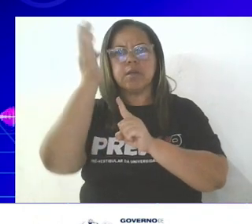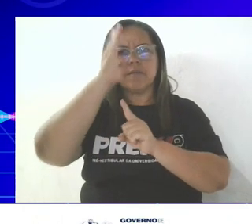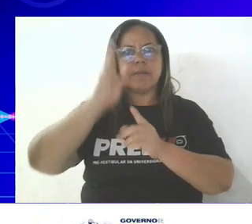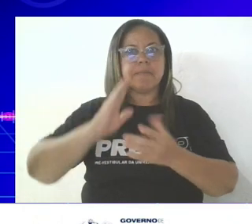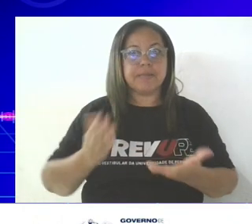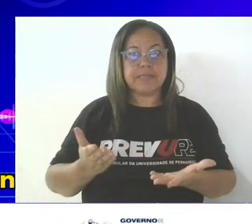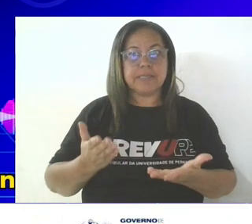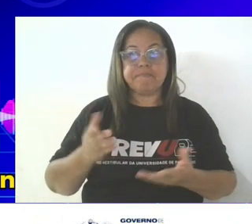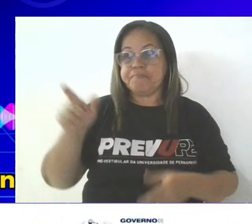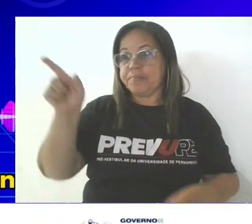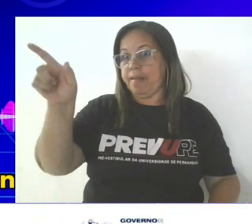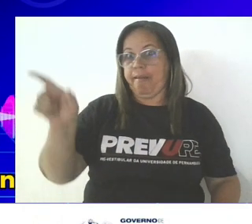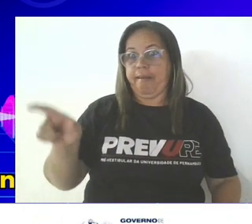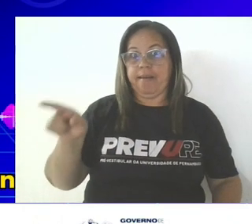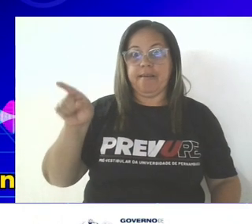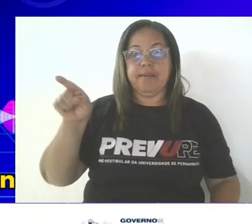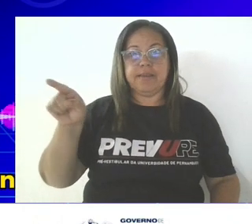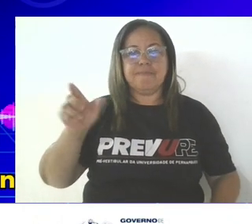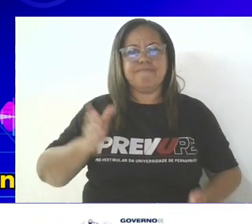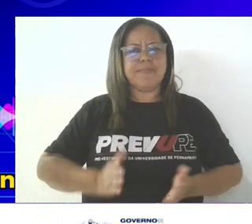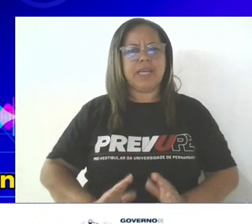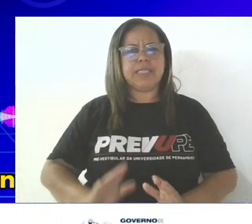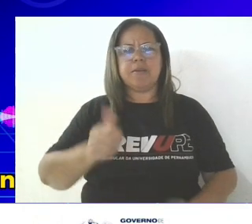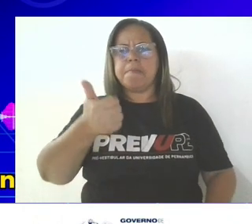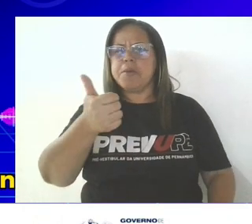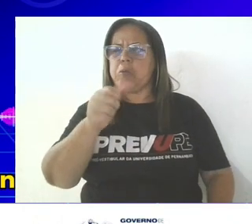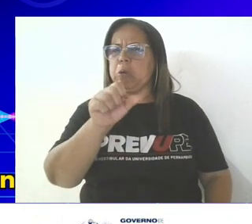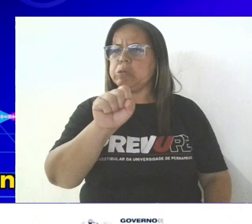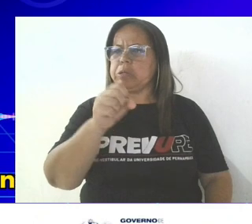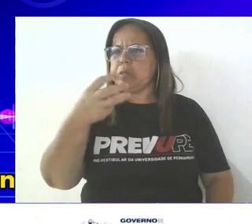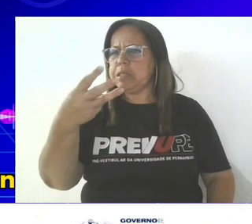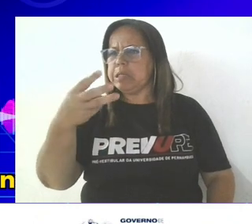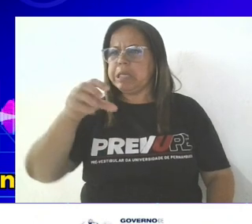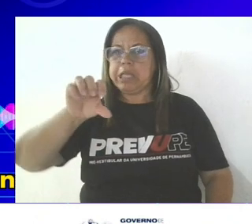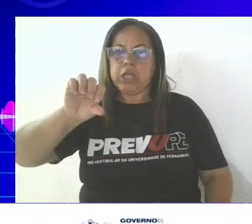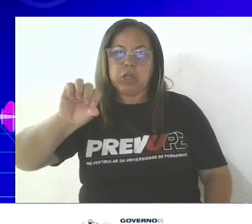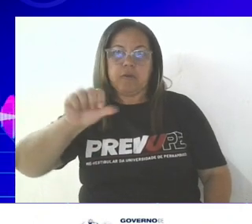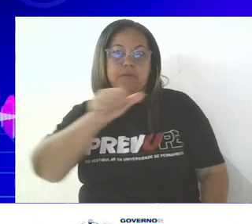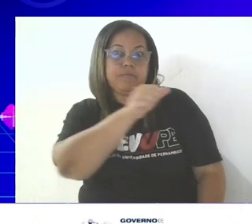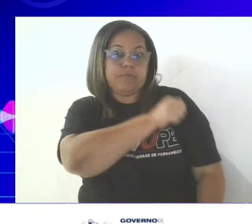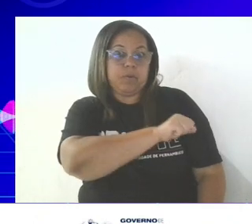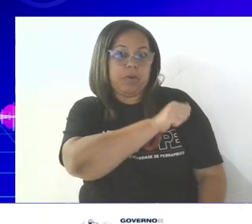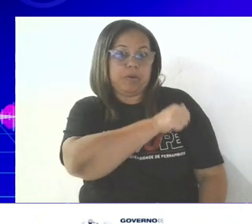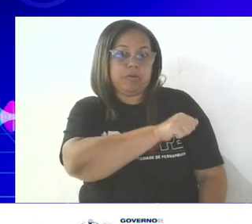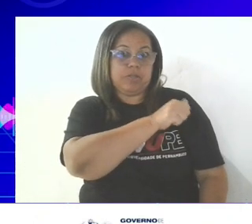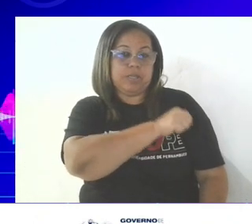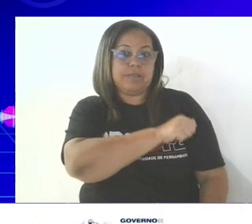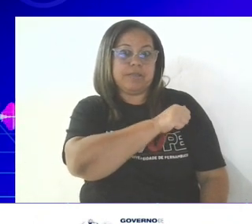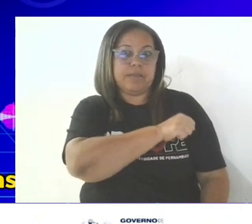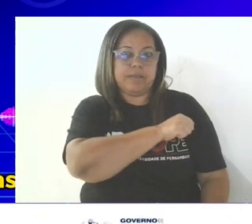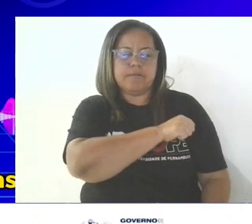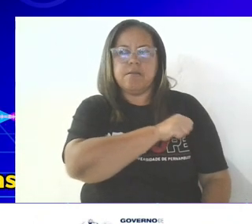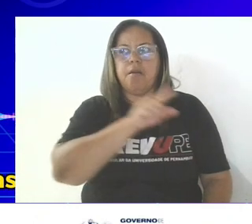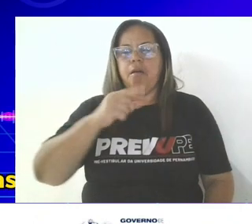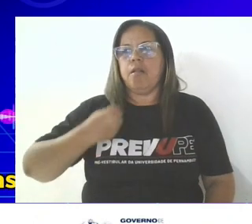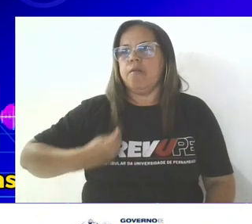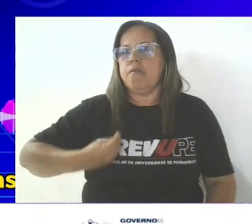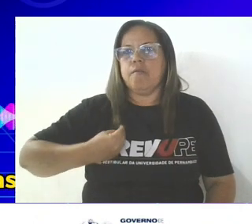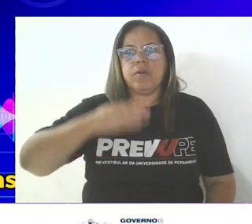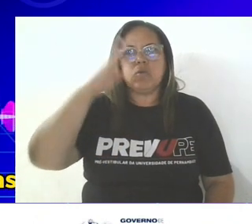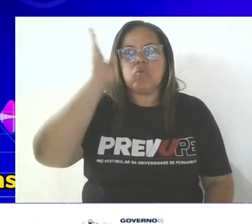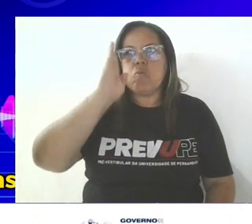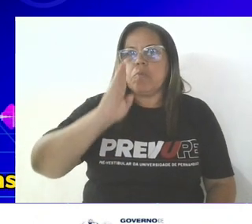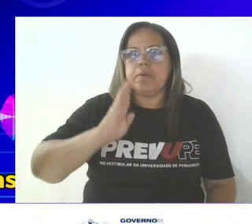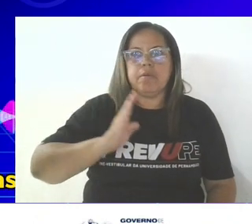brasileira Machado de Assis nasceu lá em 1839 no Rio de Janeiro e Mano Ele viveu num